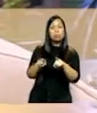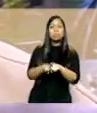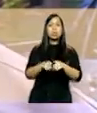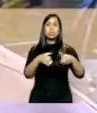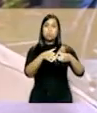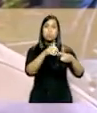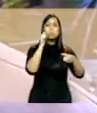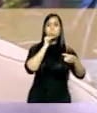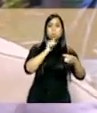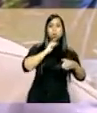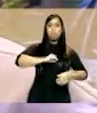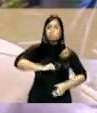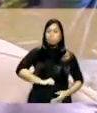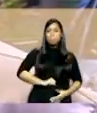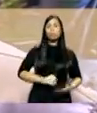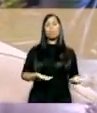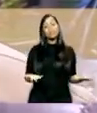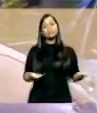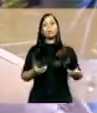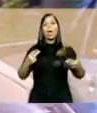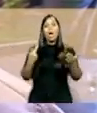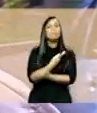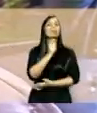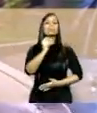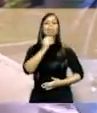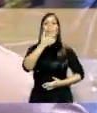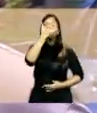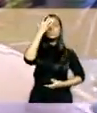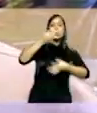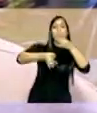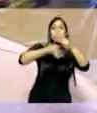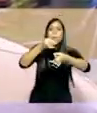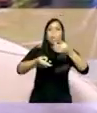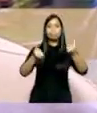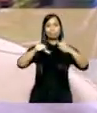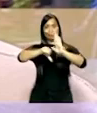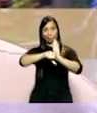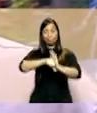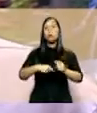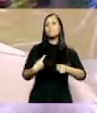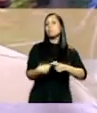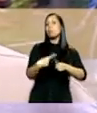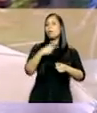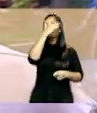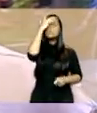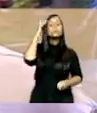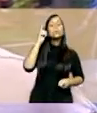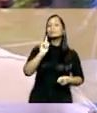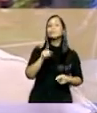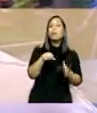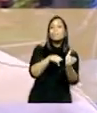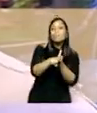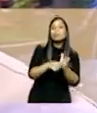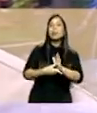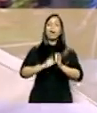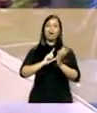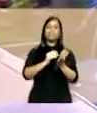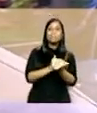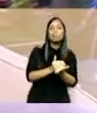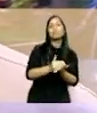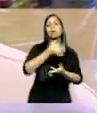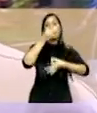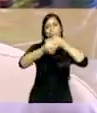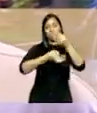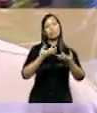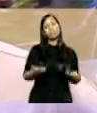defendendo a mulher com o aborto, e isso gera muito comentário negativo, porque as pessoas, muitas vezes, elas não pesquisam antes de embasar o que elas vão